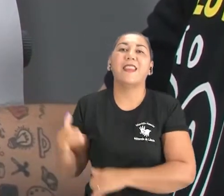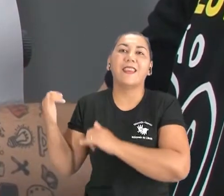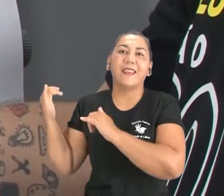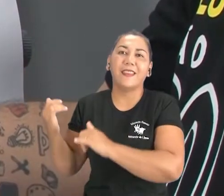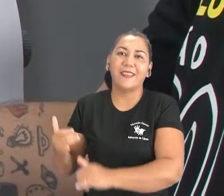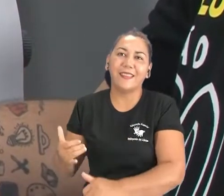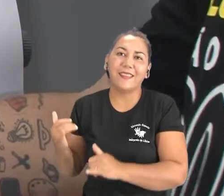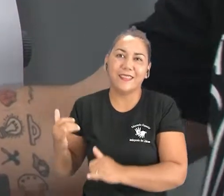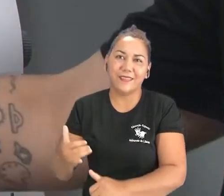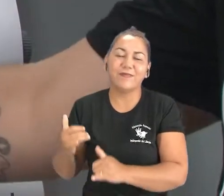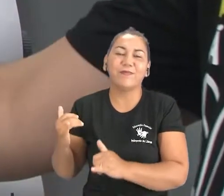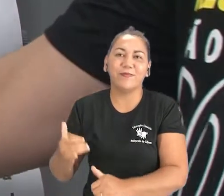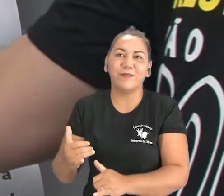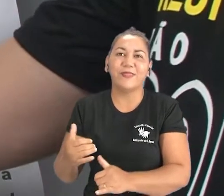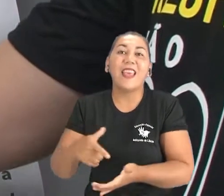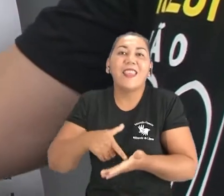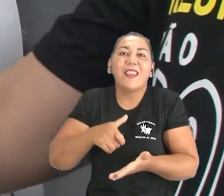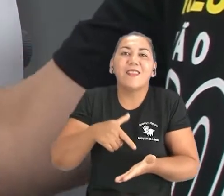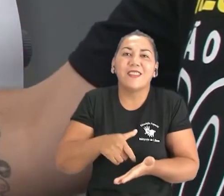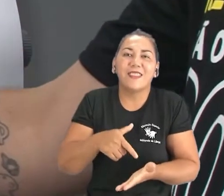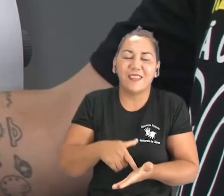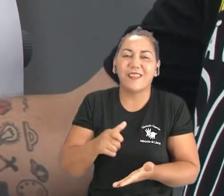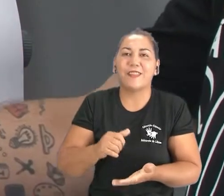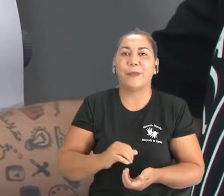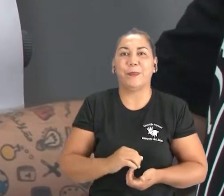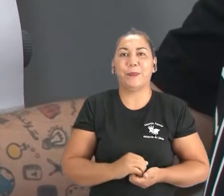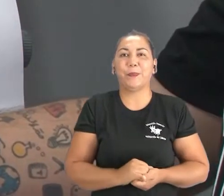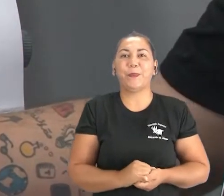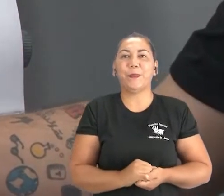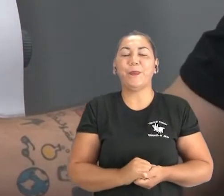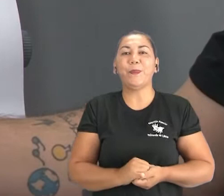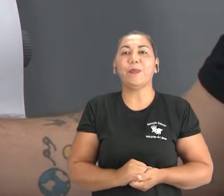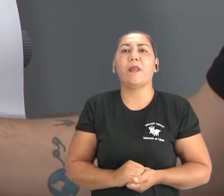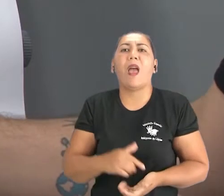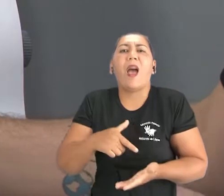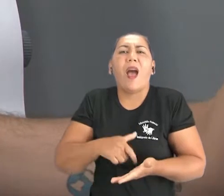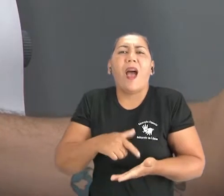saci-pererê o saci-pererê